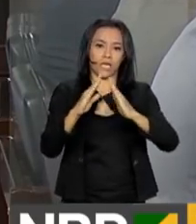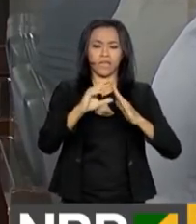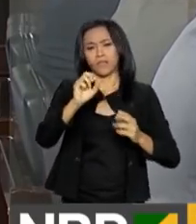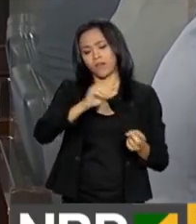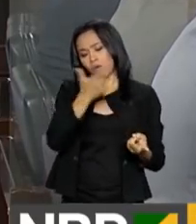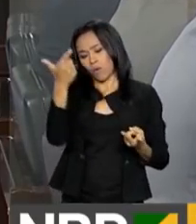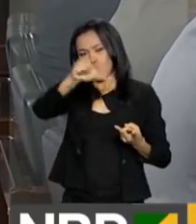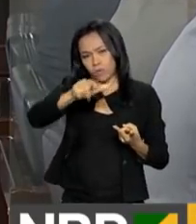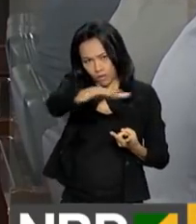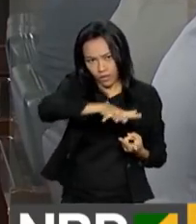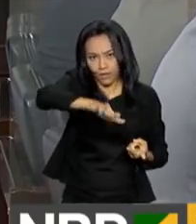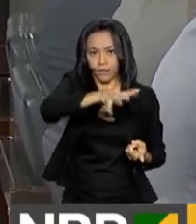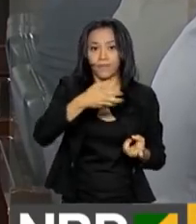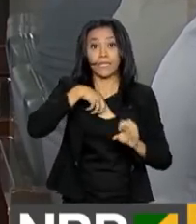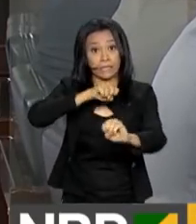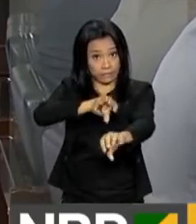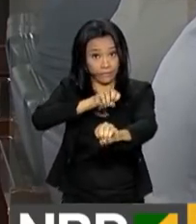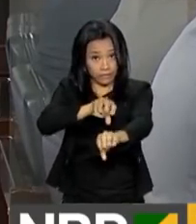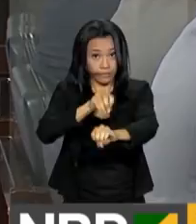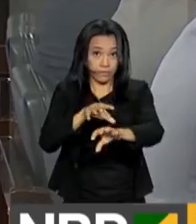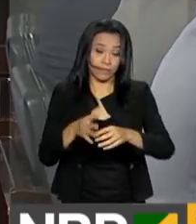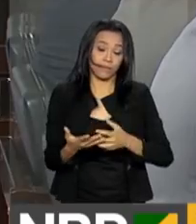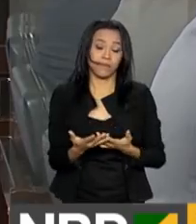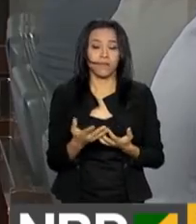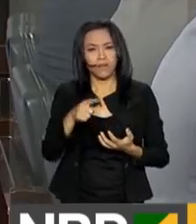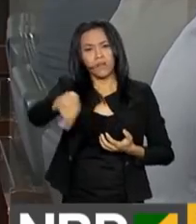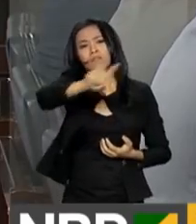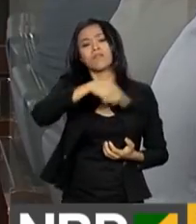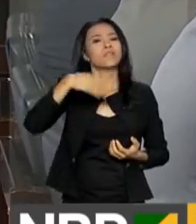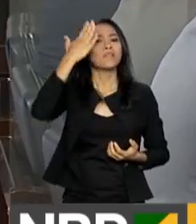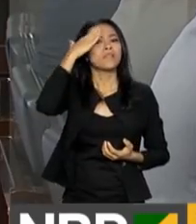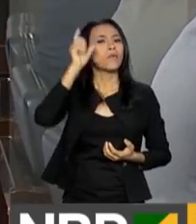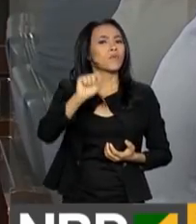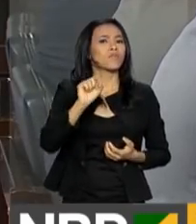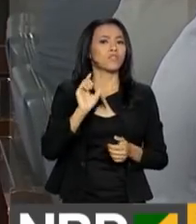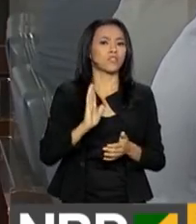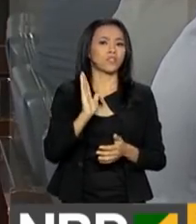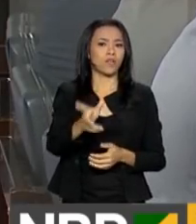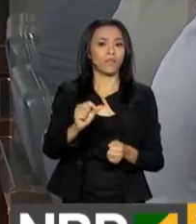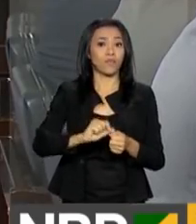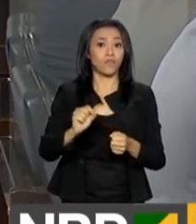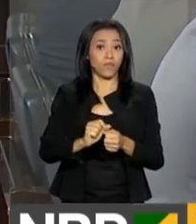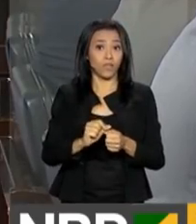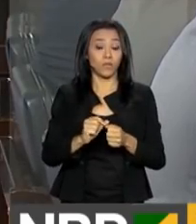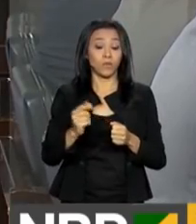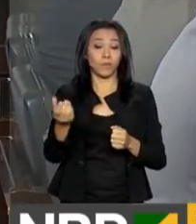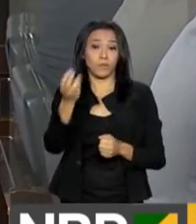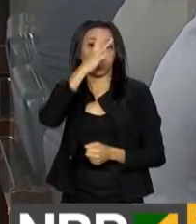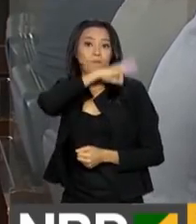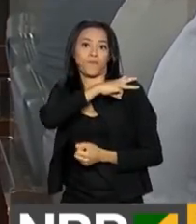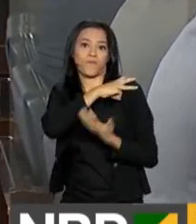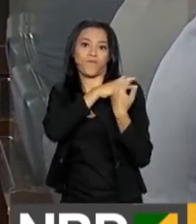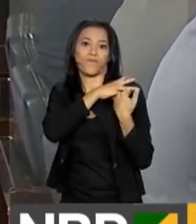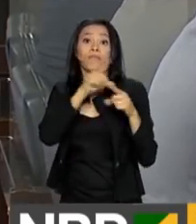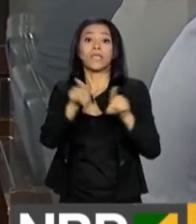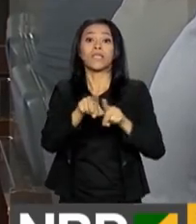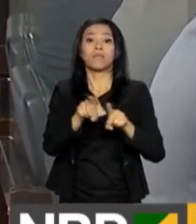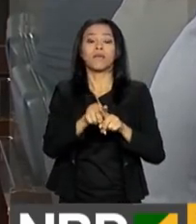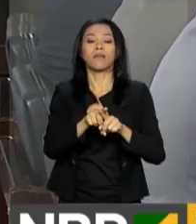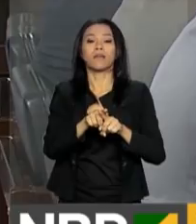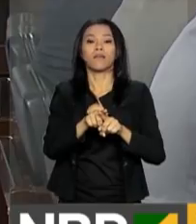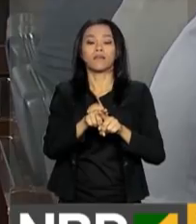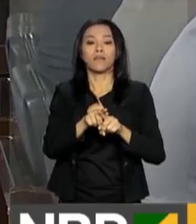educação vocês sabem o que foi feito novo ensino médio e na base nacional comum